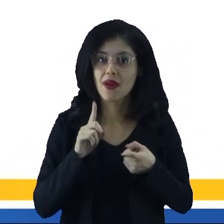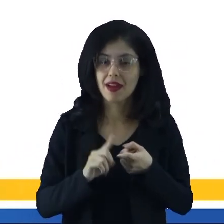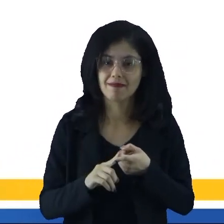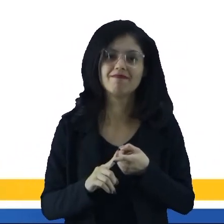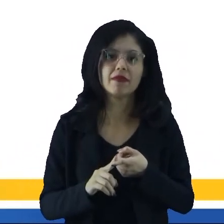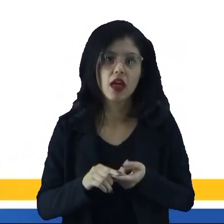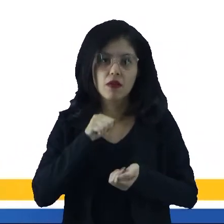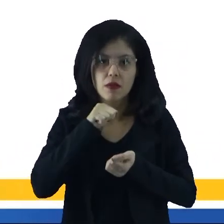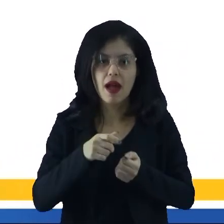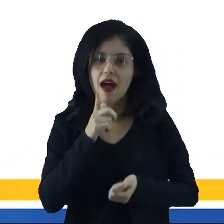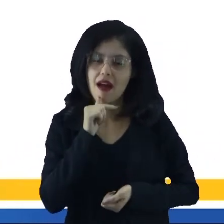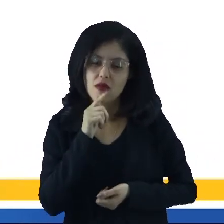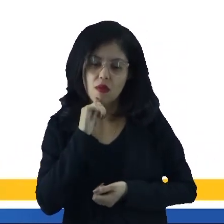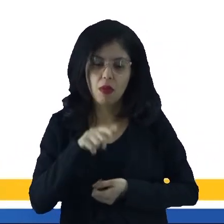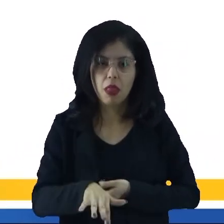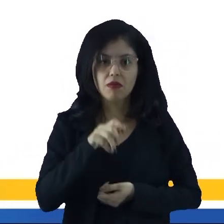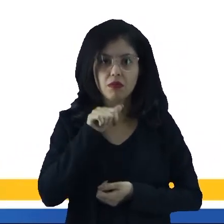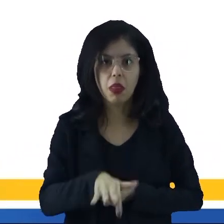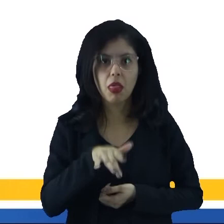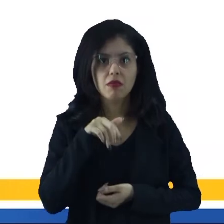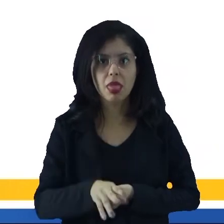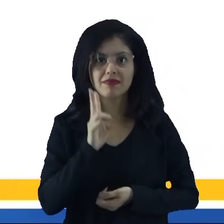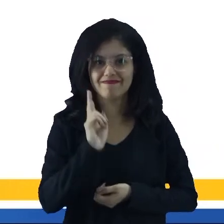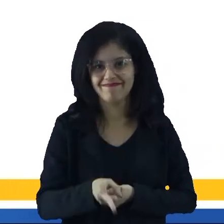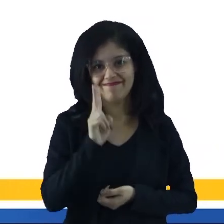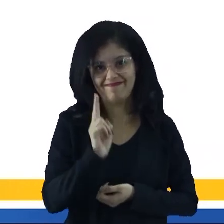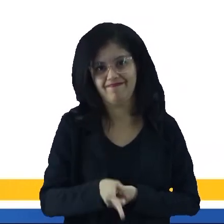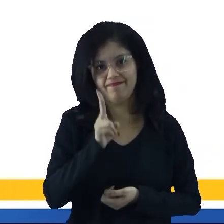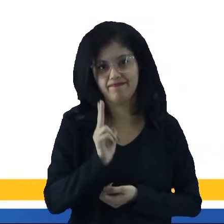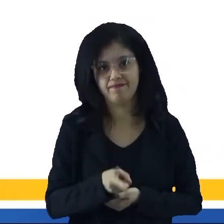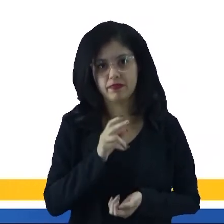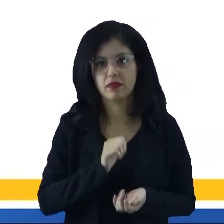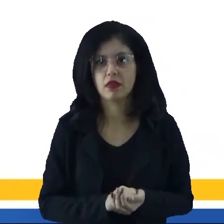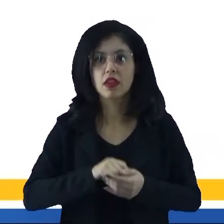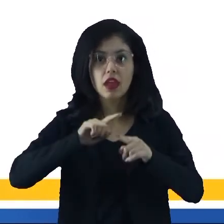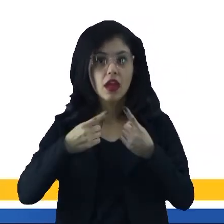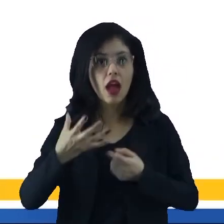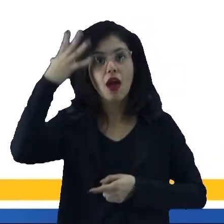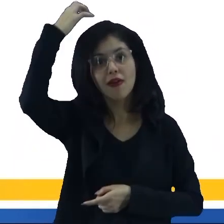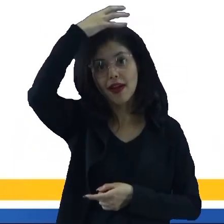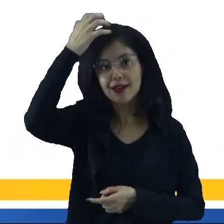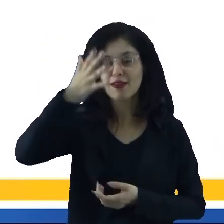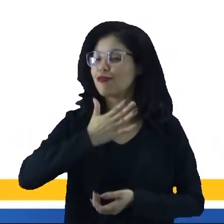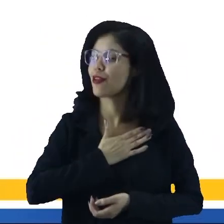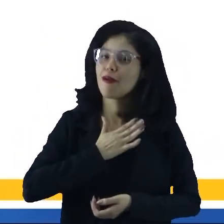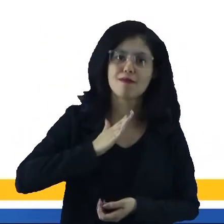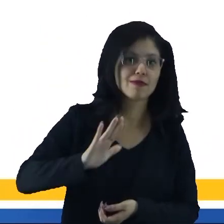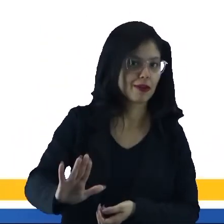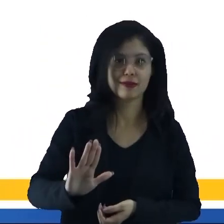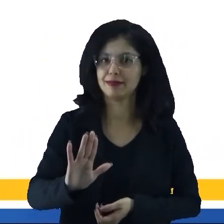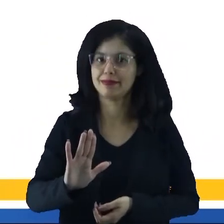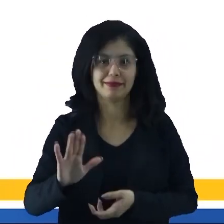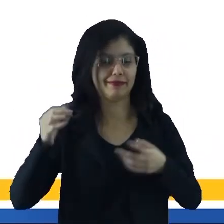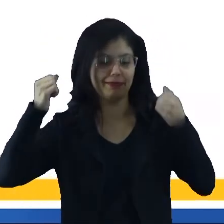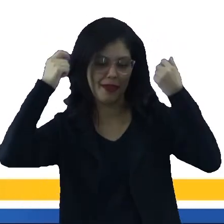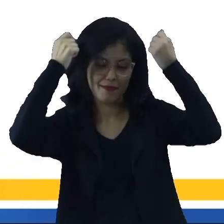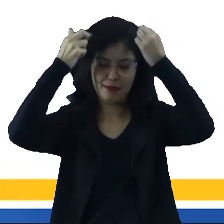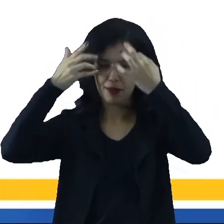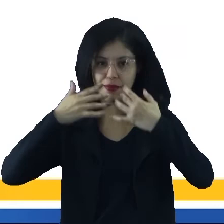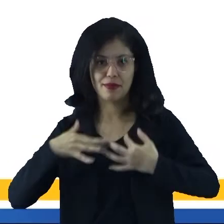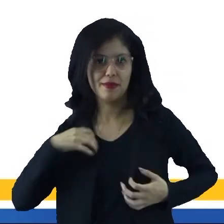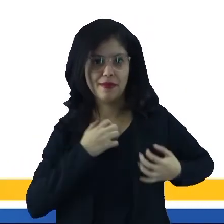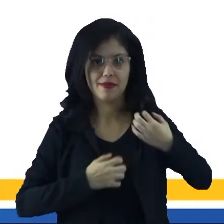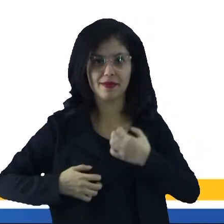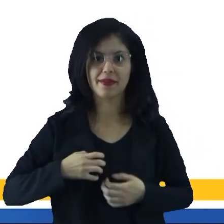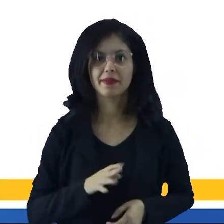de água, né? E o Cascão é um personagem conhecido por não gostar de tomar banho, a gente sabe disso.